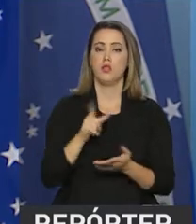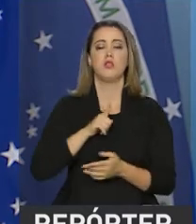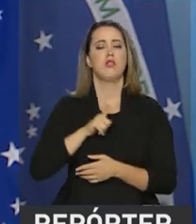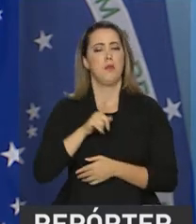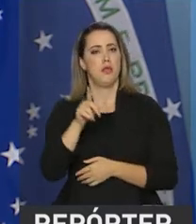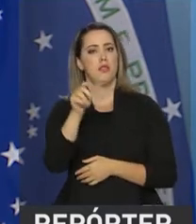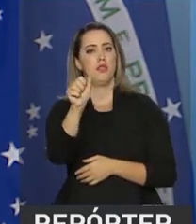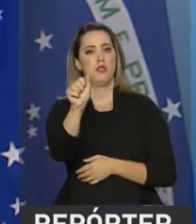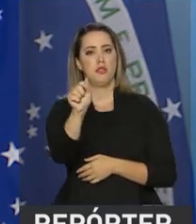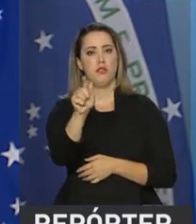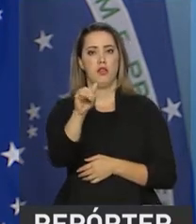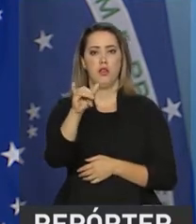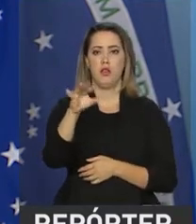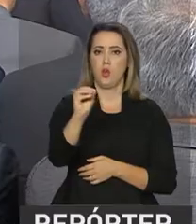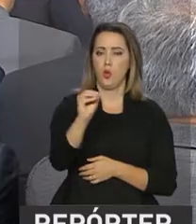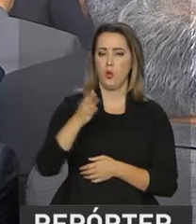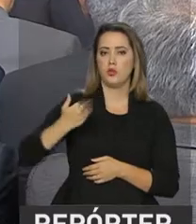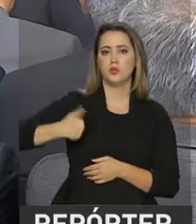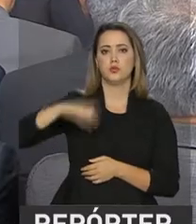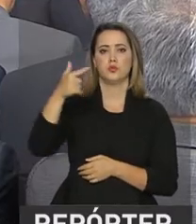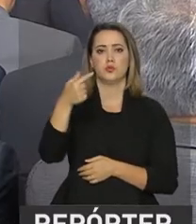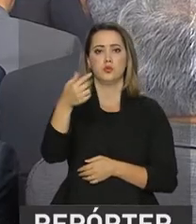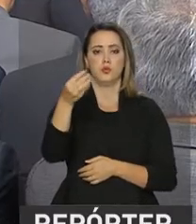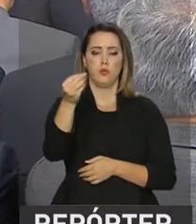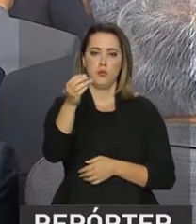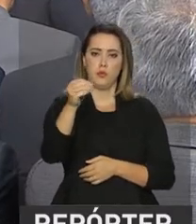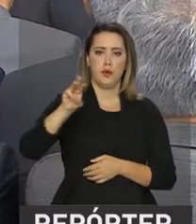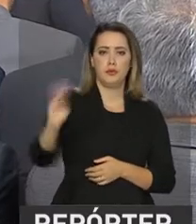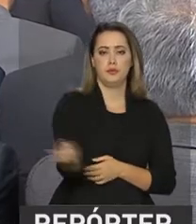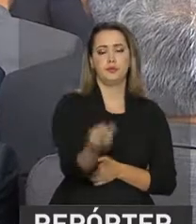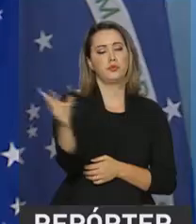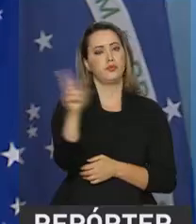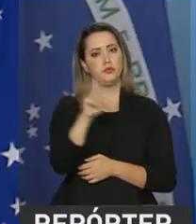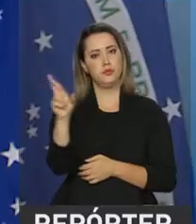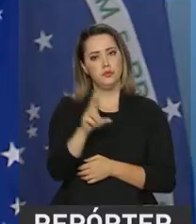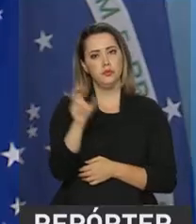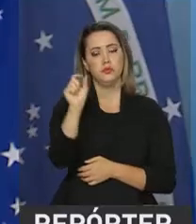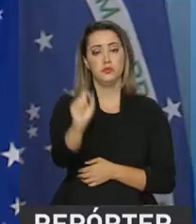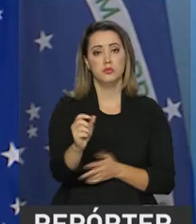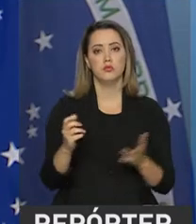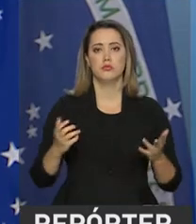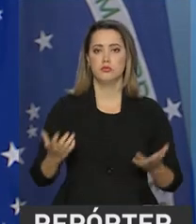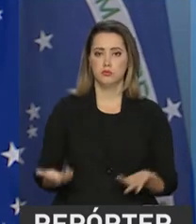ágil neste momento de mais de 700 milhões de reais